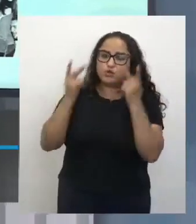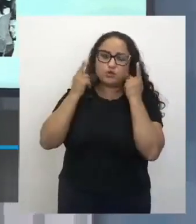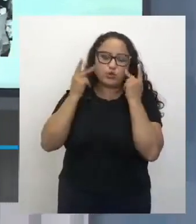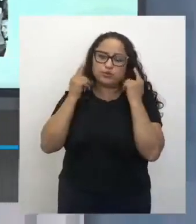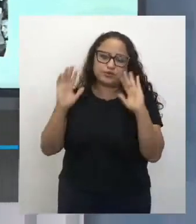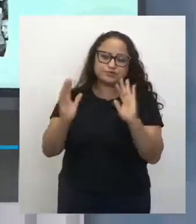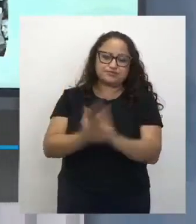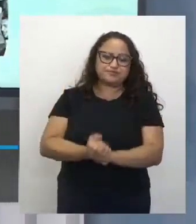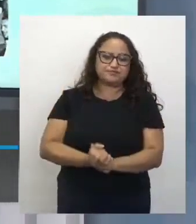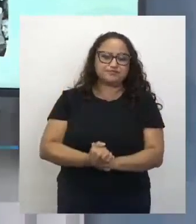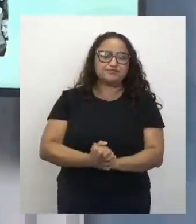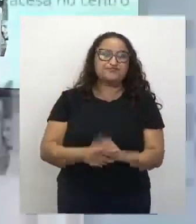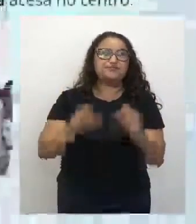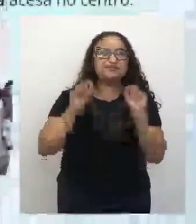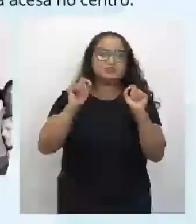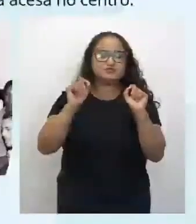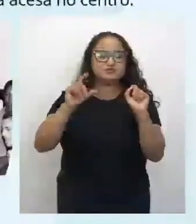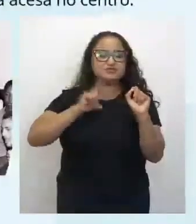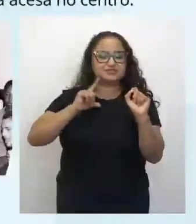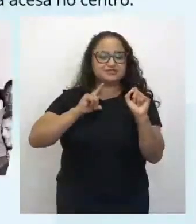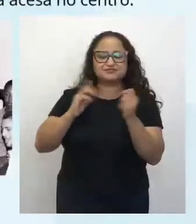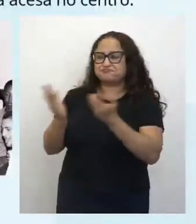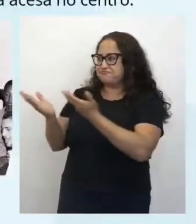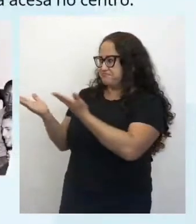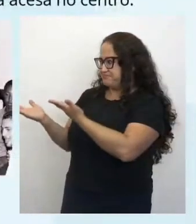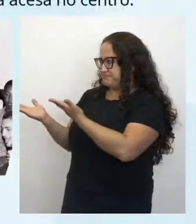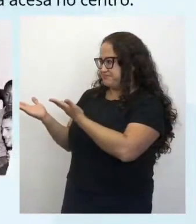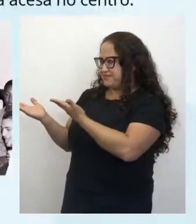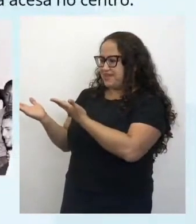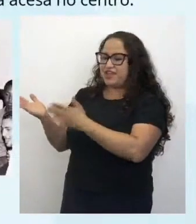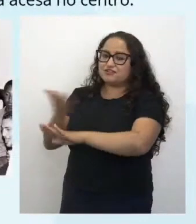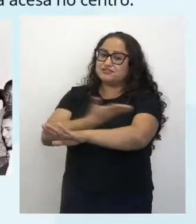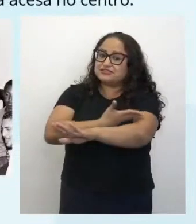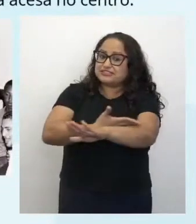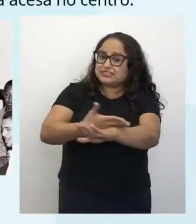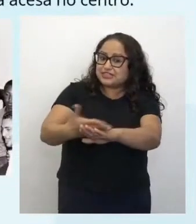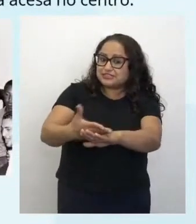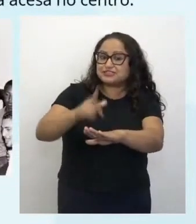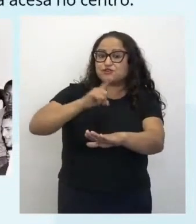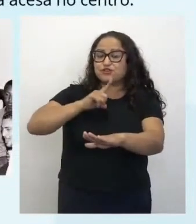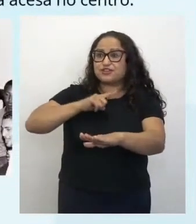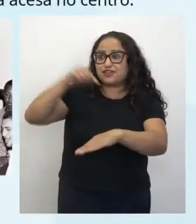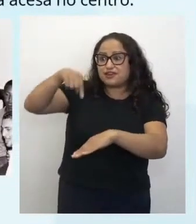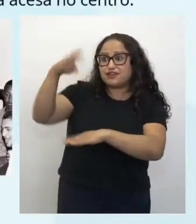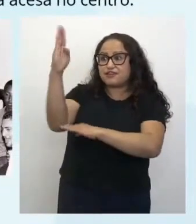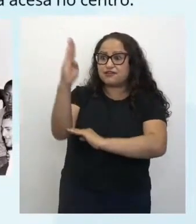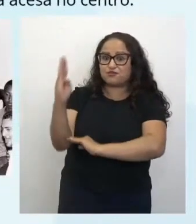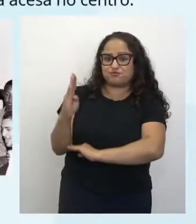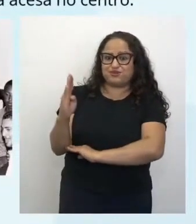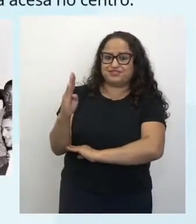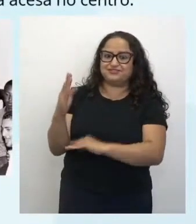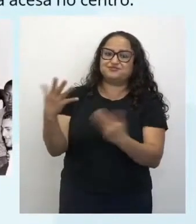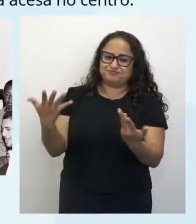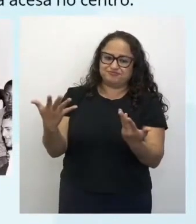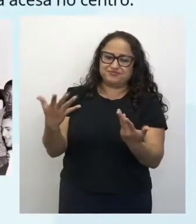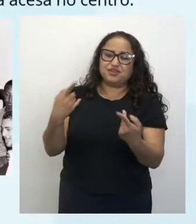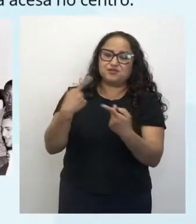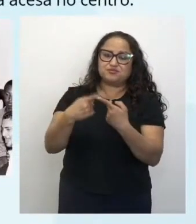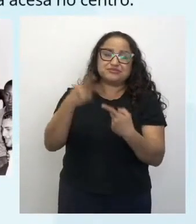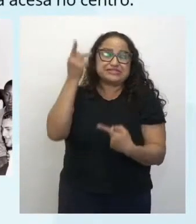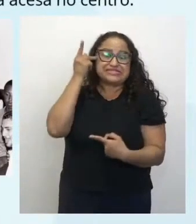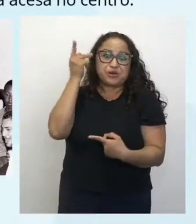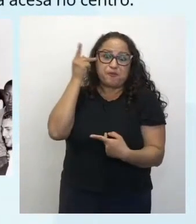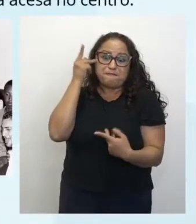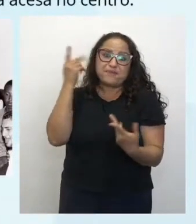gente, essa intervenção sonora é uma das mais tradicionais, pelo menos aqui no Brasil, né, principalmente aqui no estado de São Paulo,